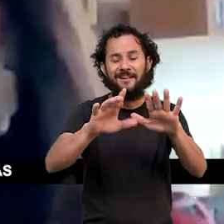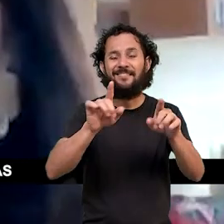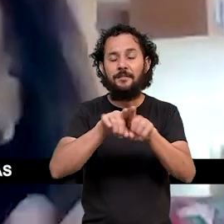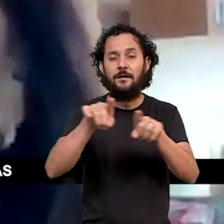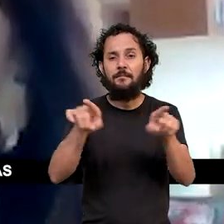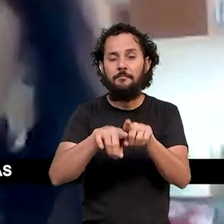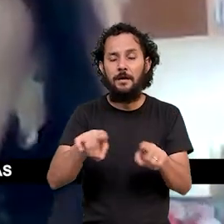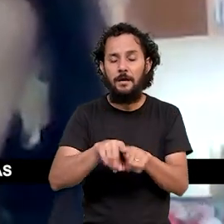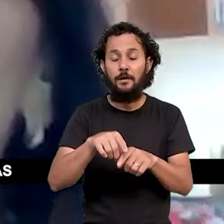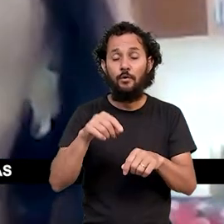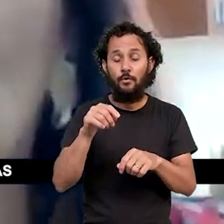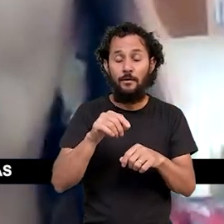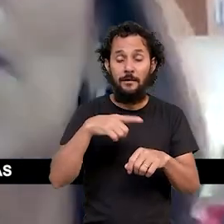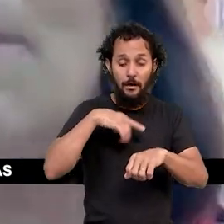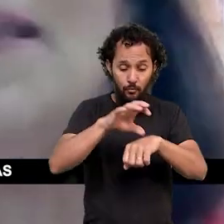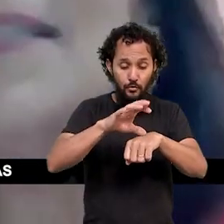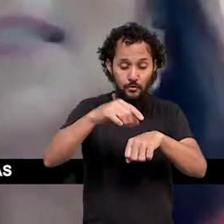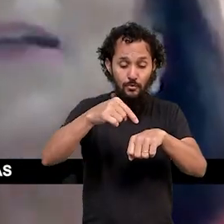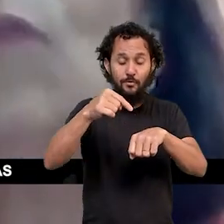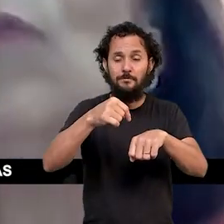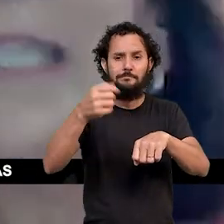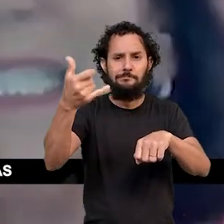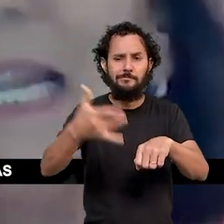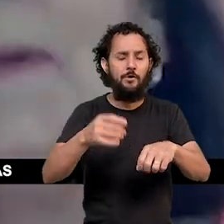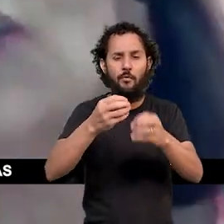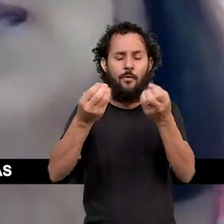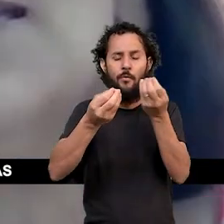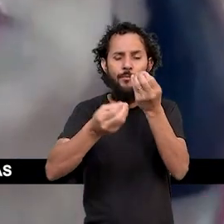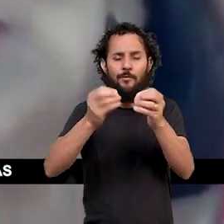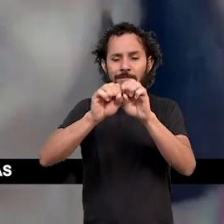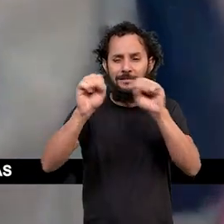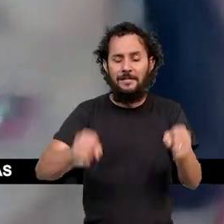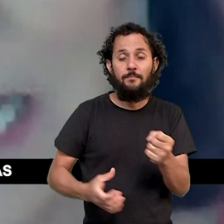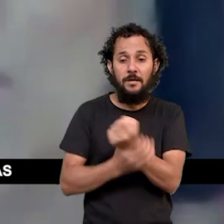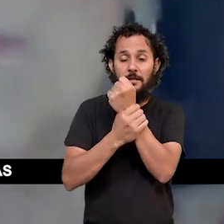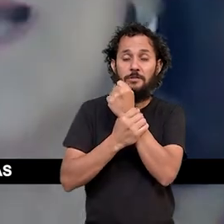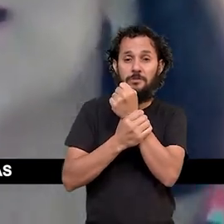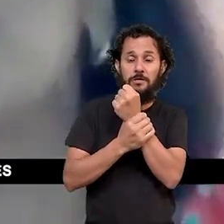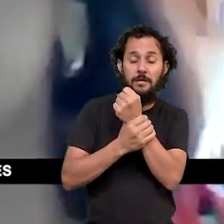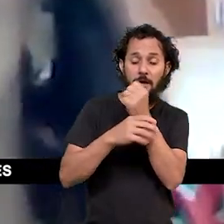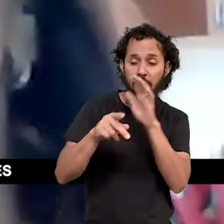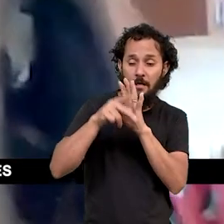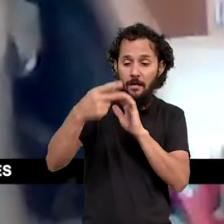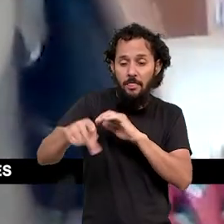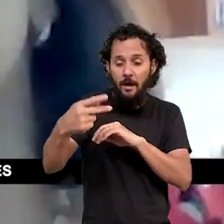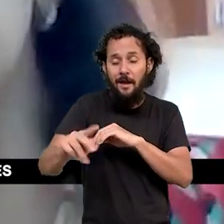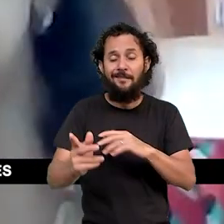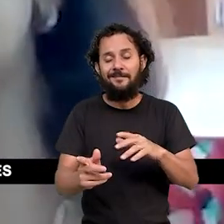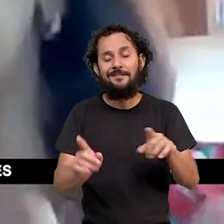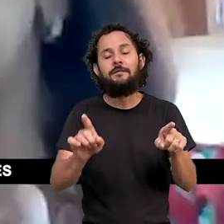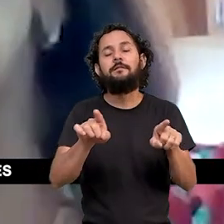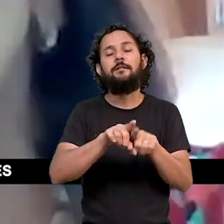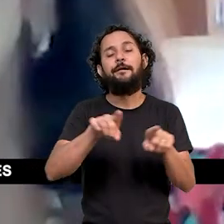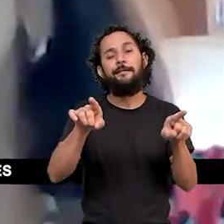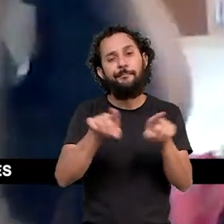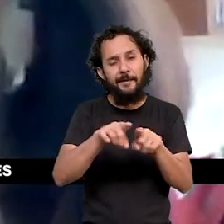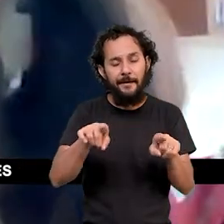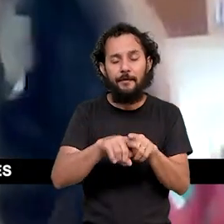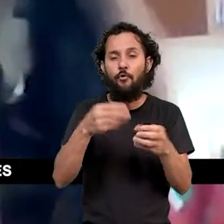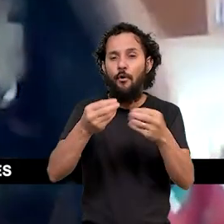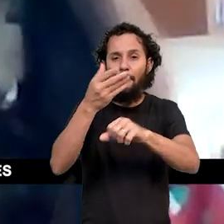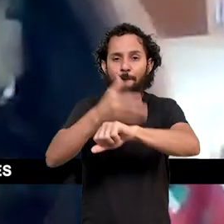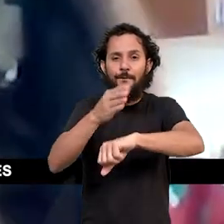nós estamos, a partir da Constituição, pensando num sistema de garantia de direitos para as crianças e, consequentemente,